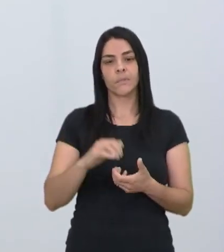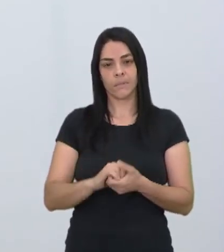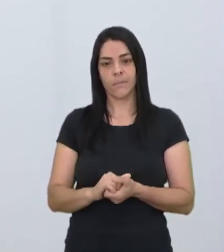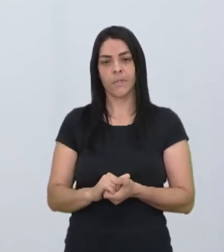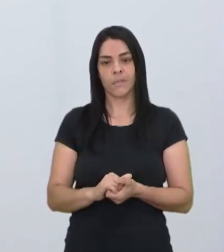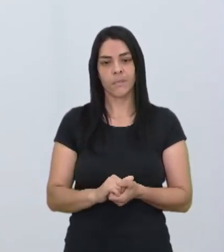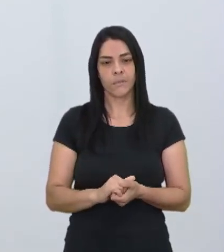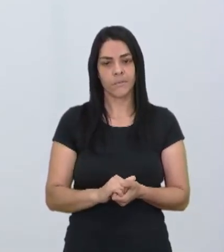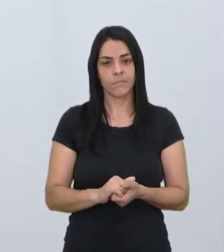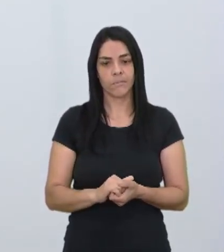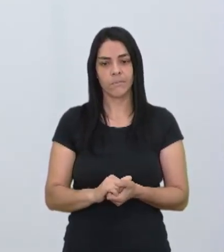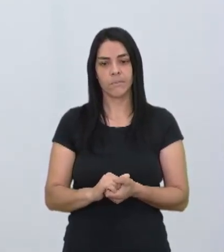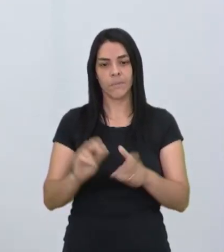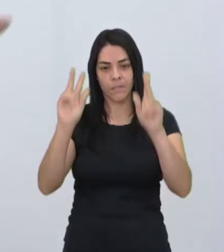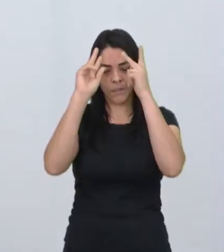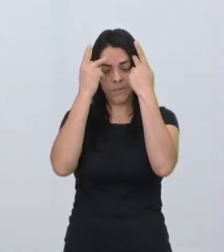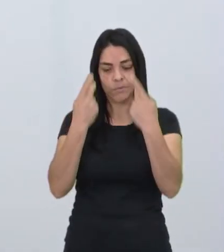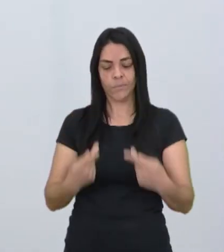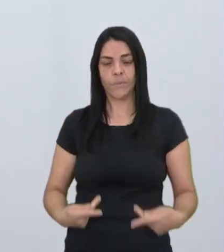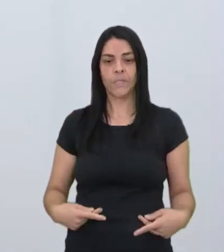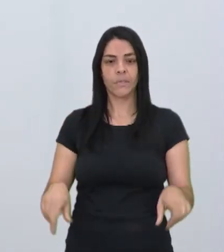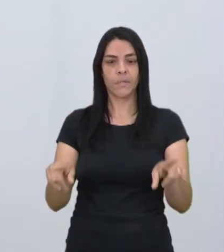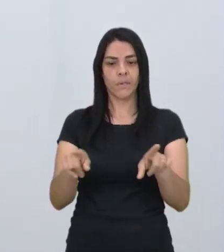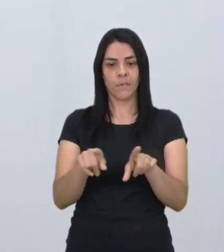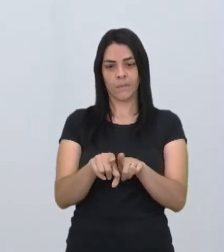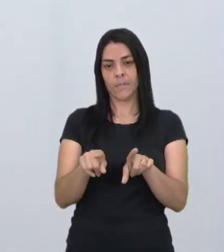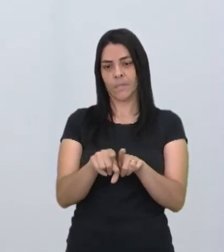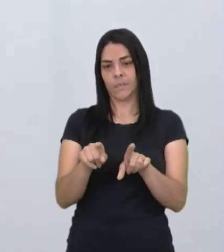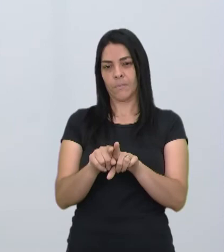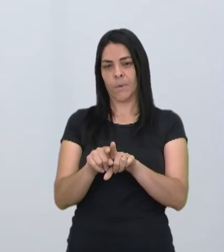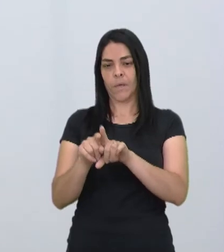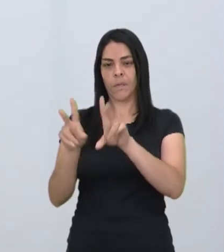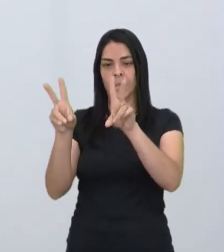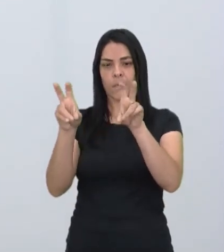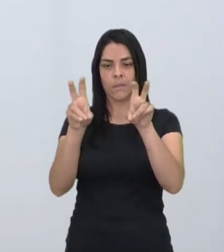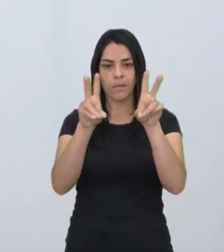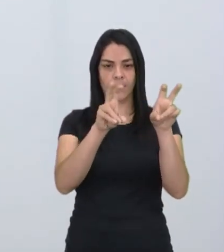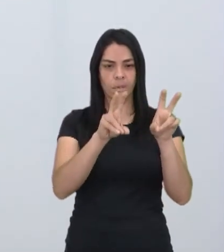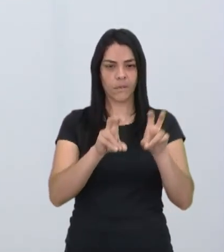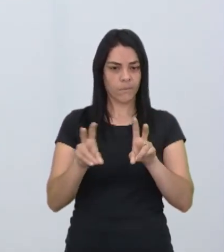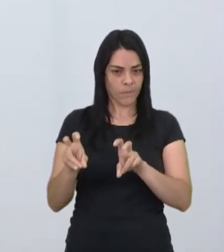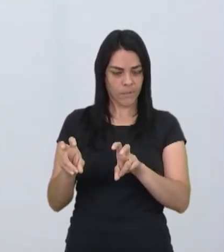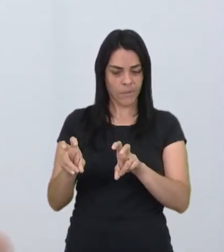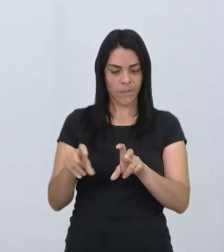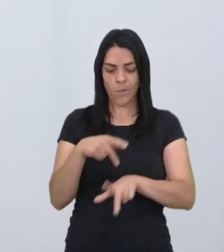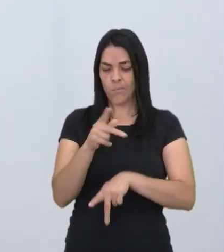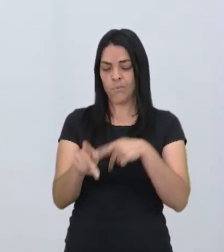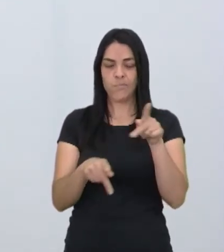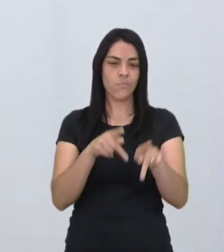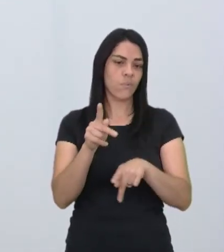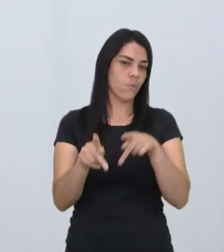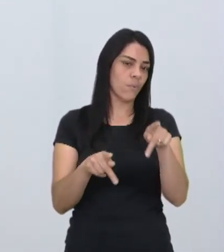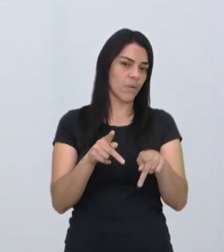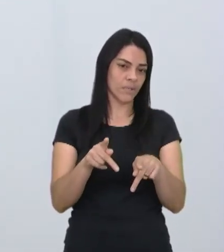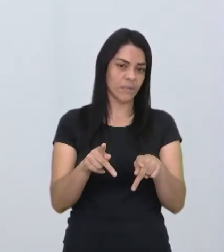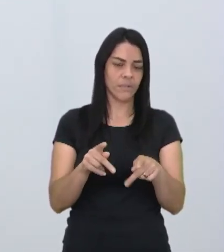ocorrendo não só na humanidade, mas também em algumas questões aí de algumas populações aí, né,